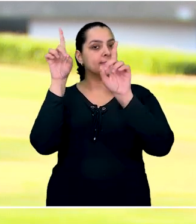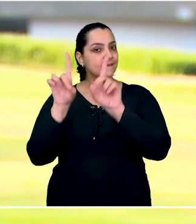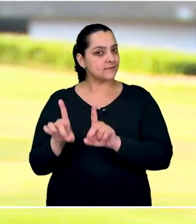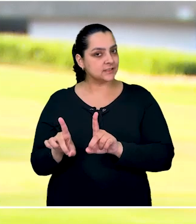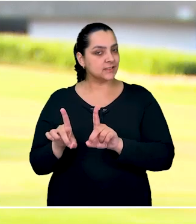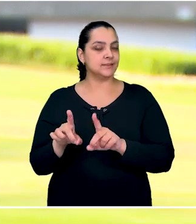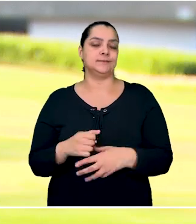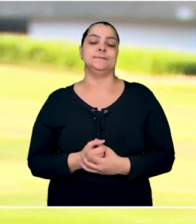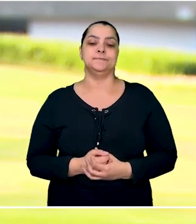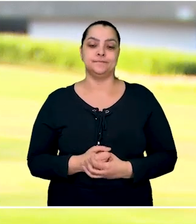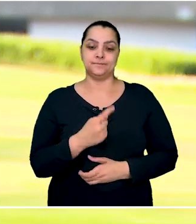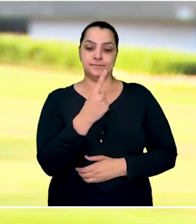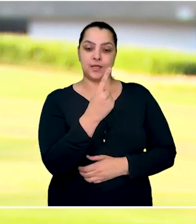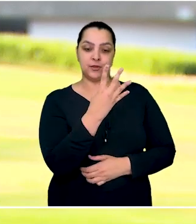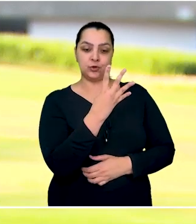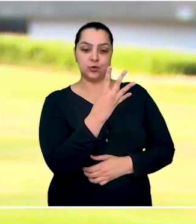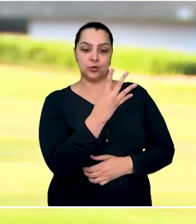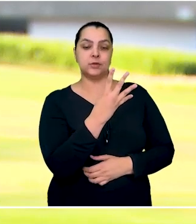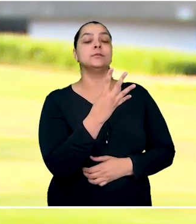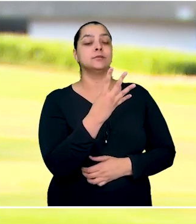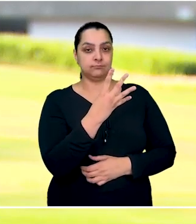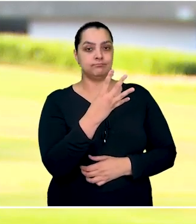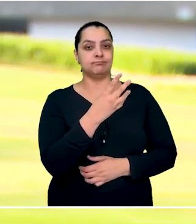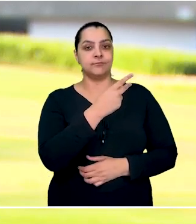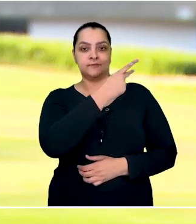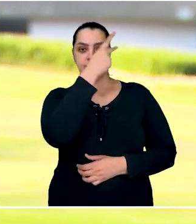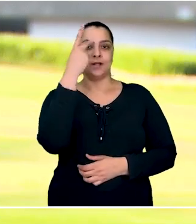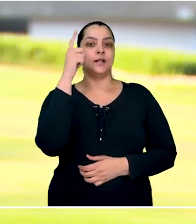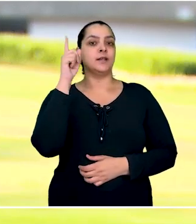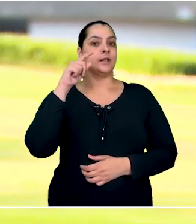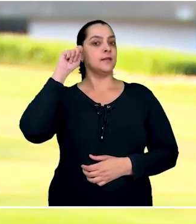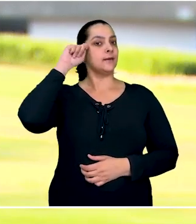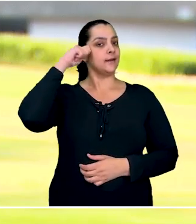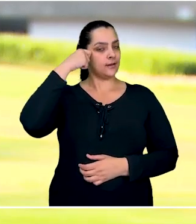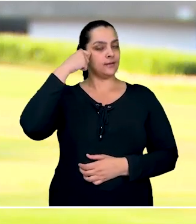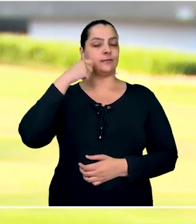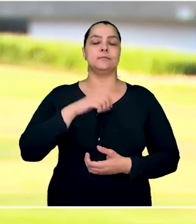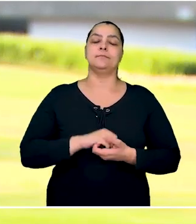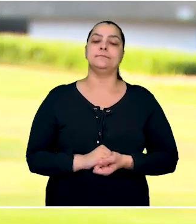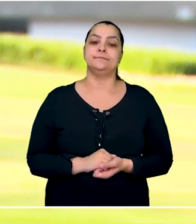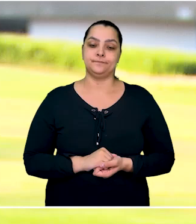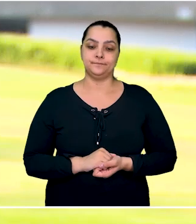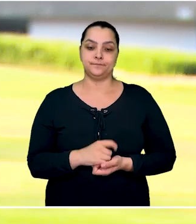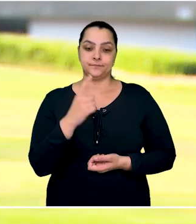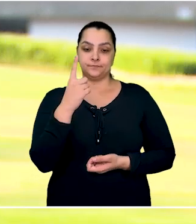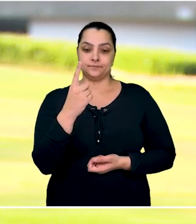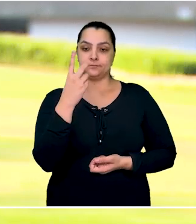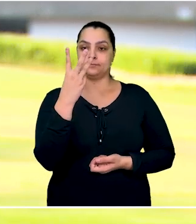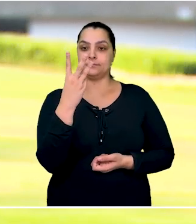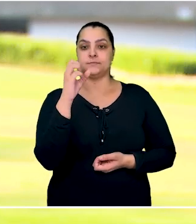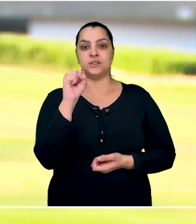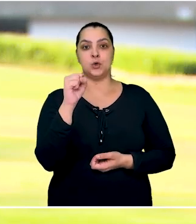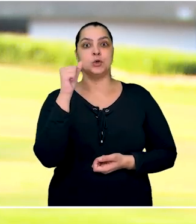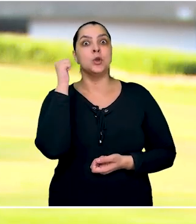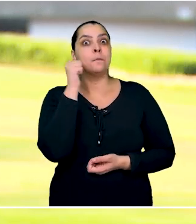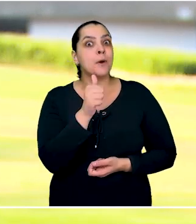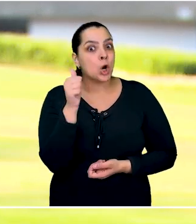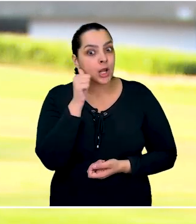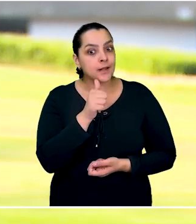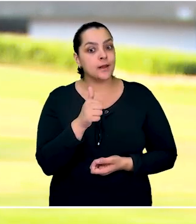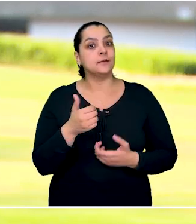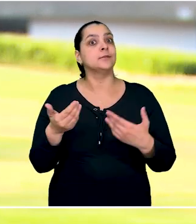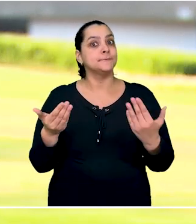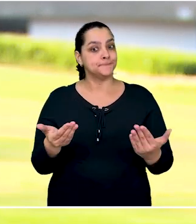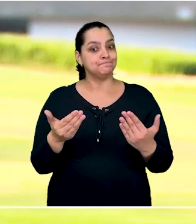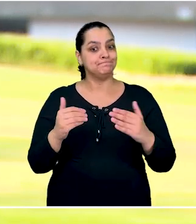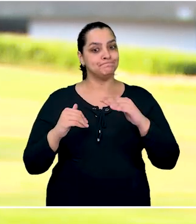com deficiência e 14 autodeclaradas negras. Além disso, 138 são mulheres, o